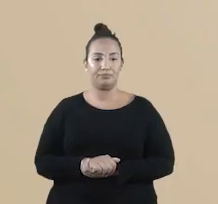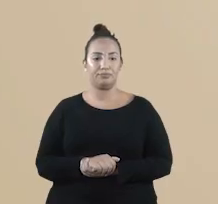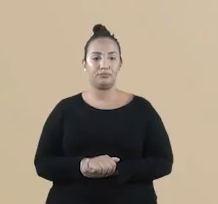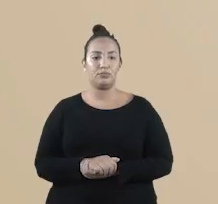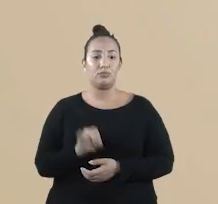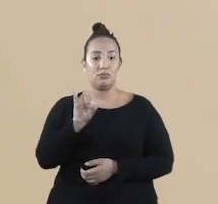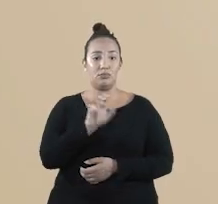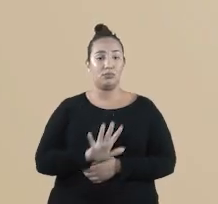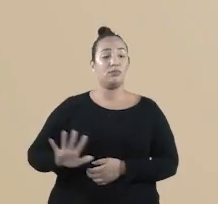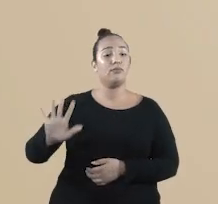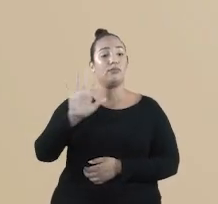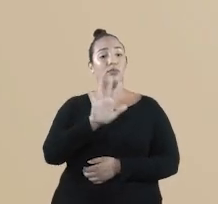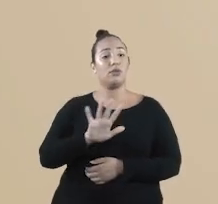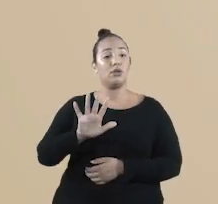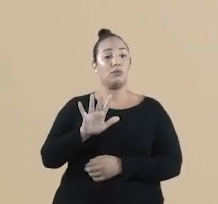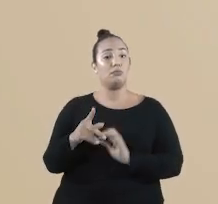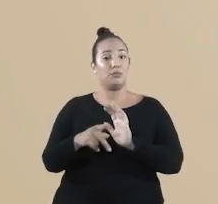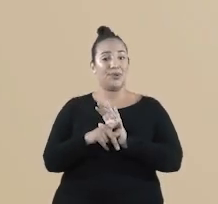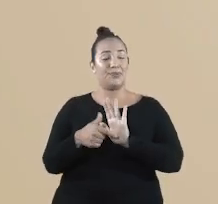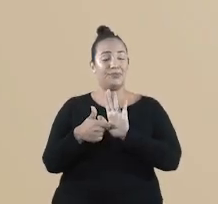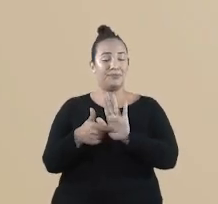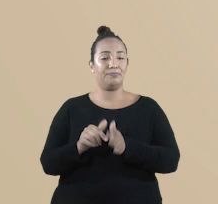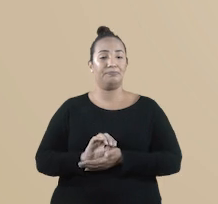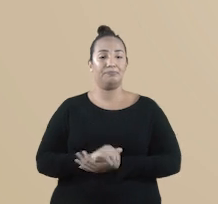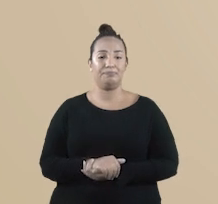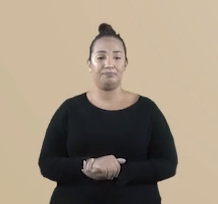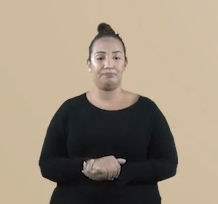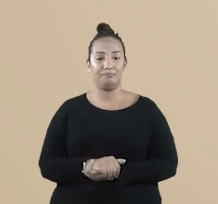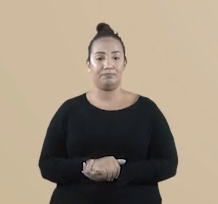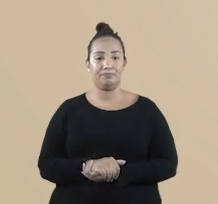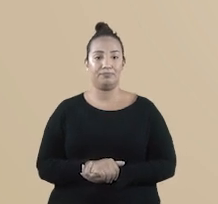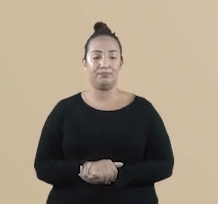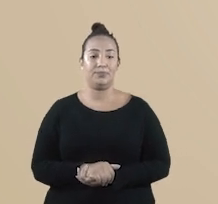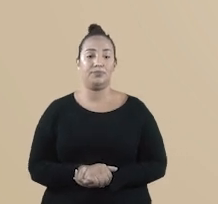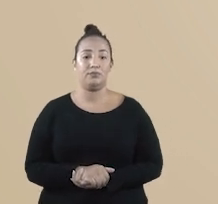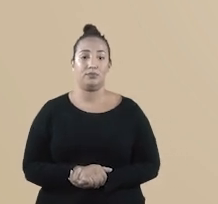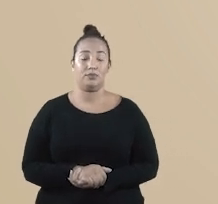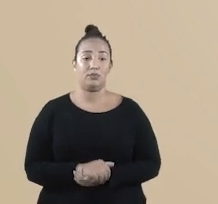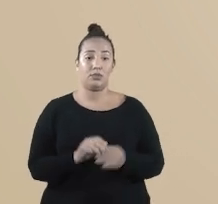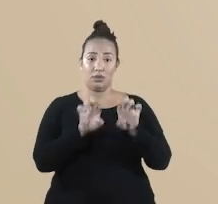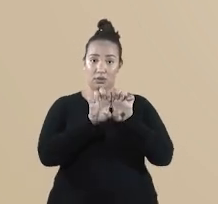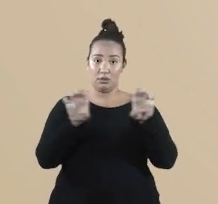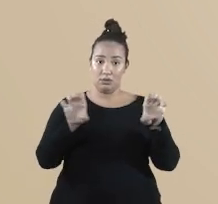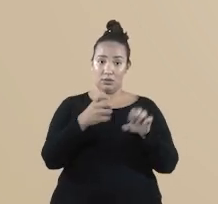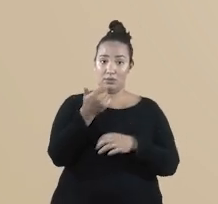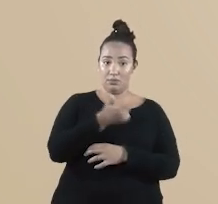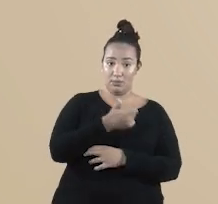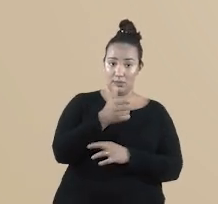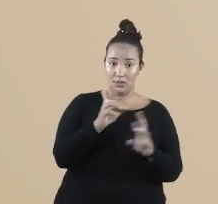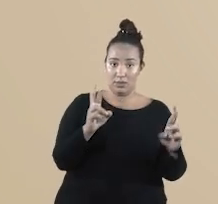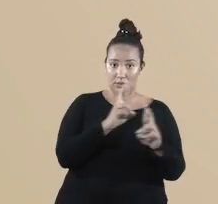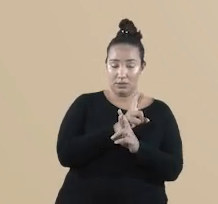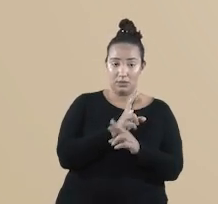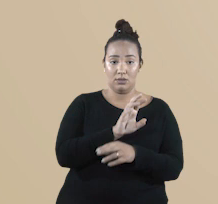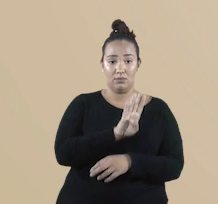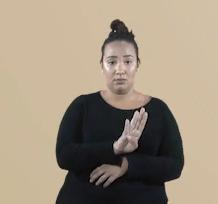comigo. Observe a imagem dos triângulos aí na sua tela. As equações da primeira relação métrica